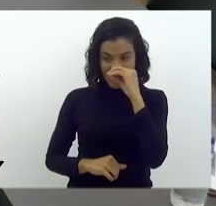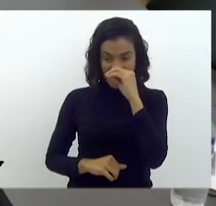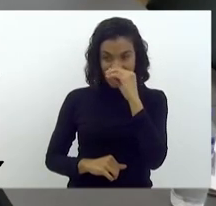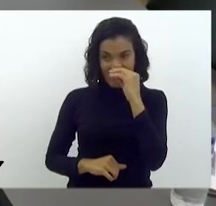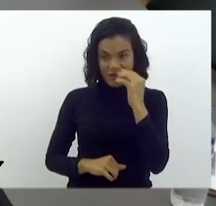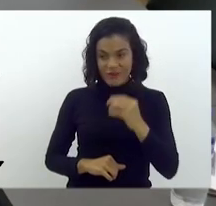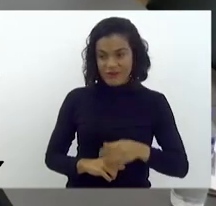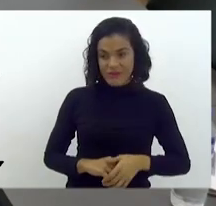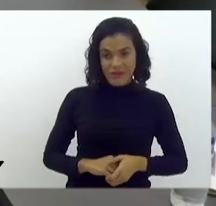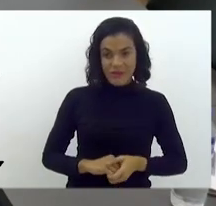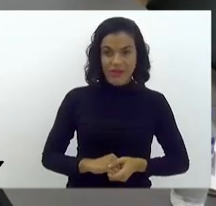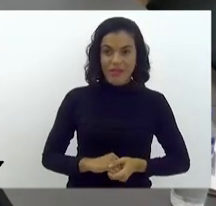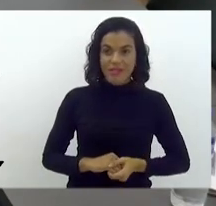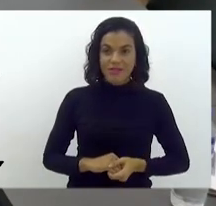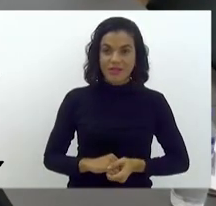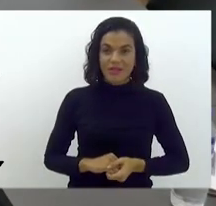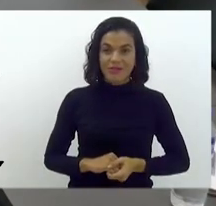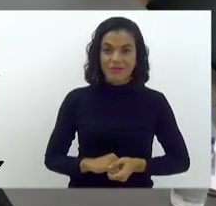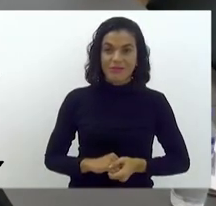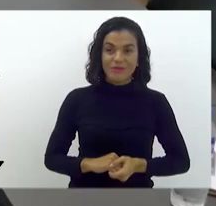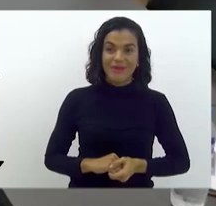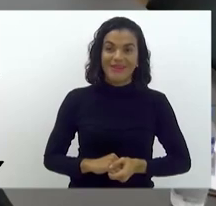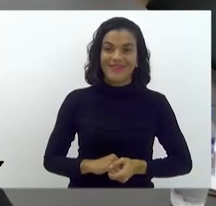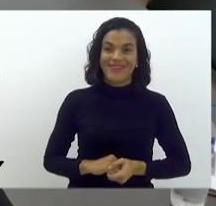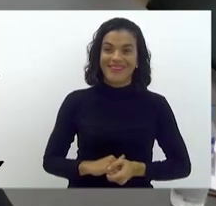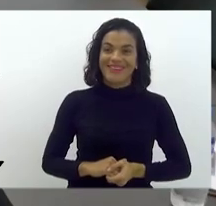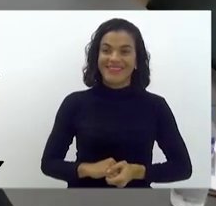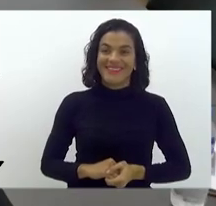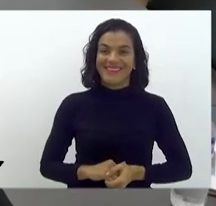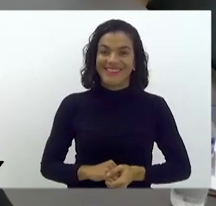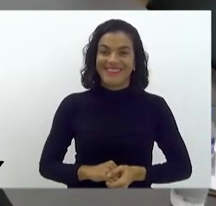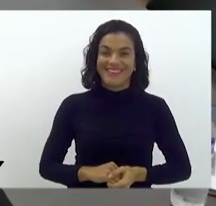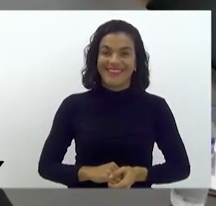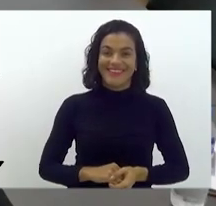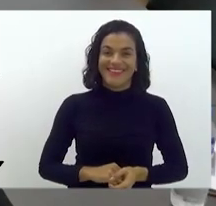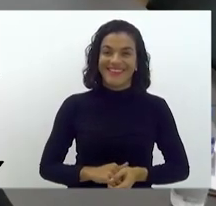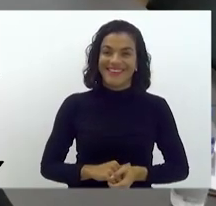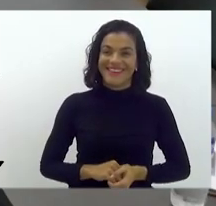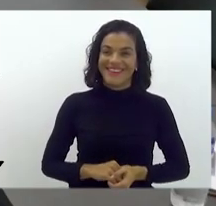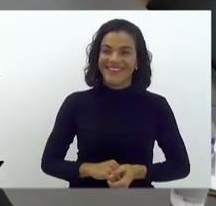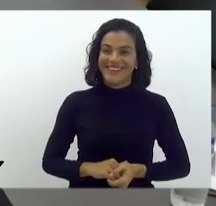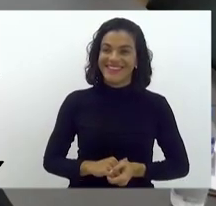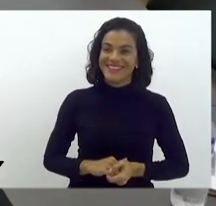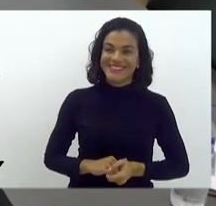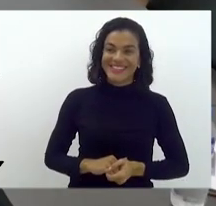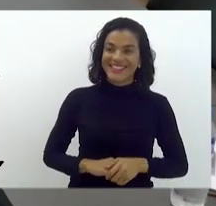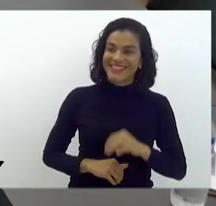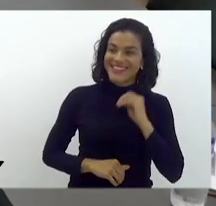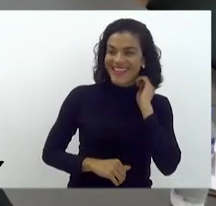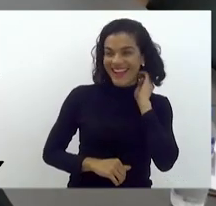primeiro você é mulher 2021 que já deve ter sido mostrado Mas vamos repetir